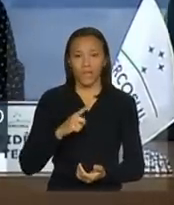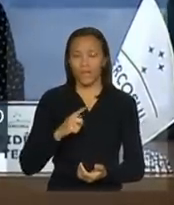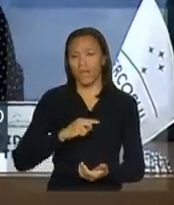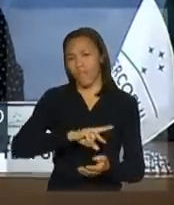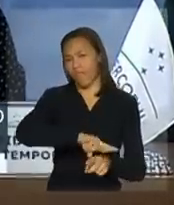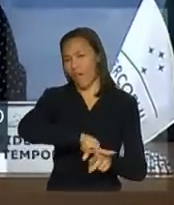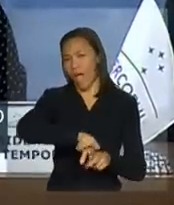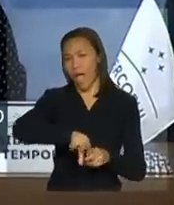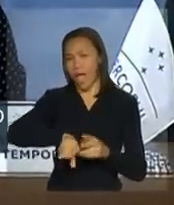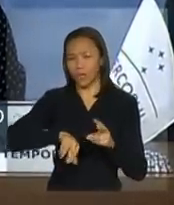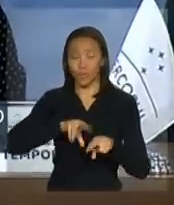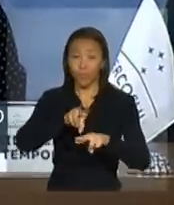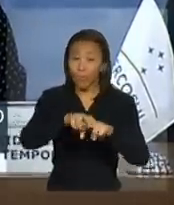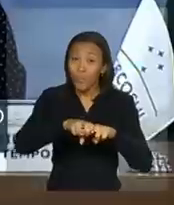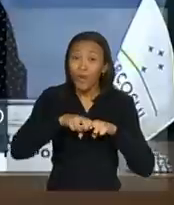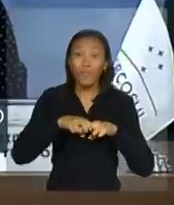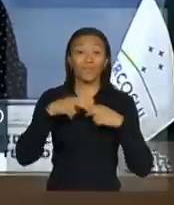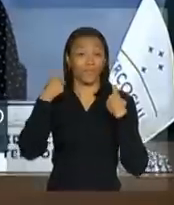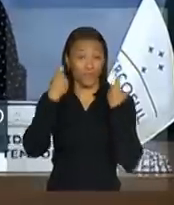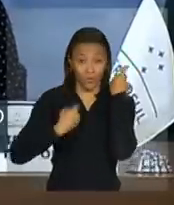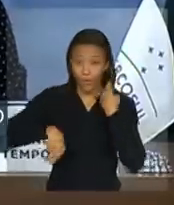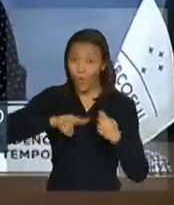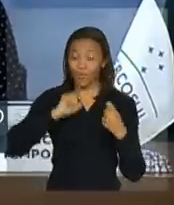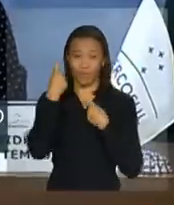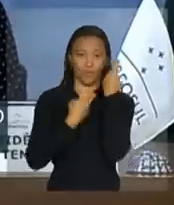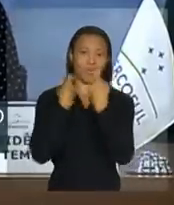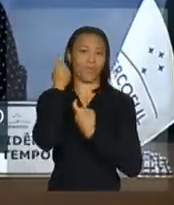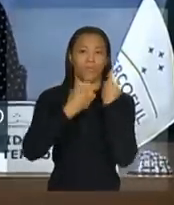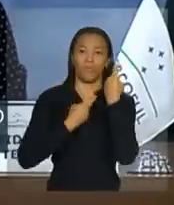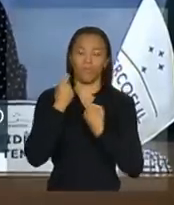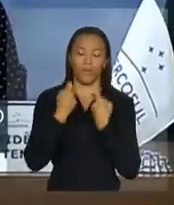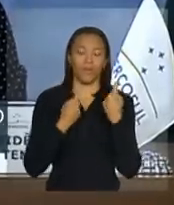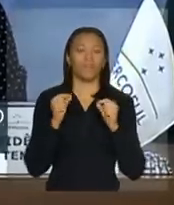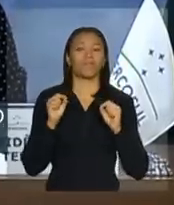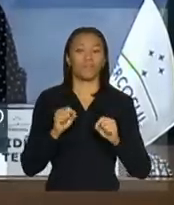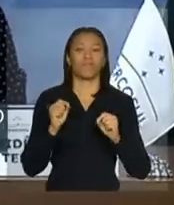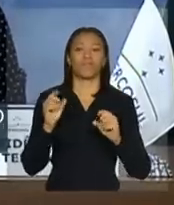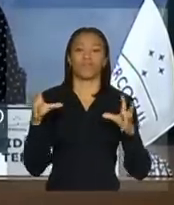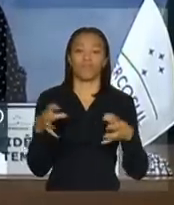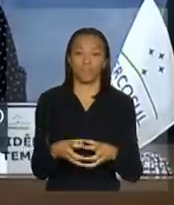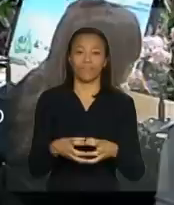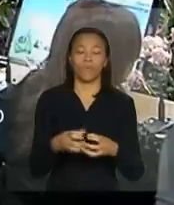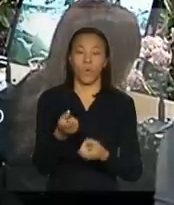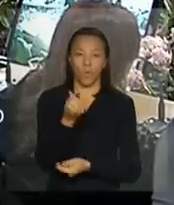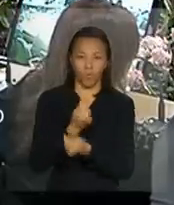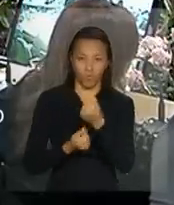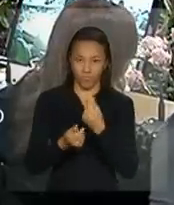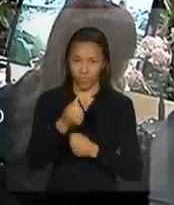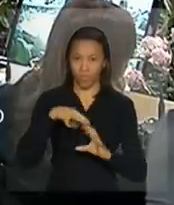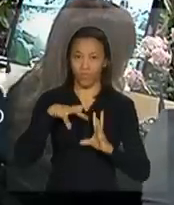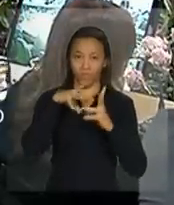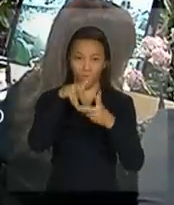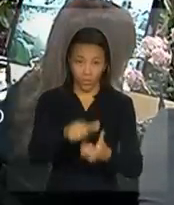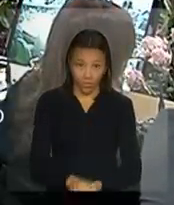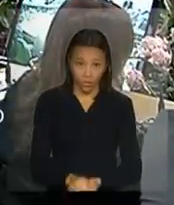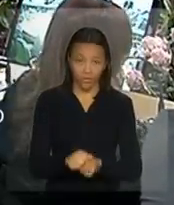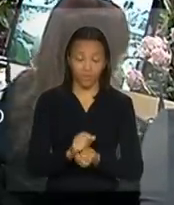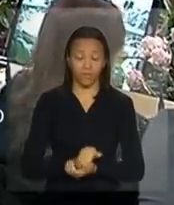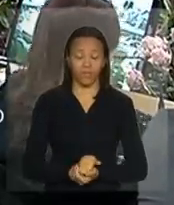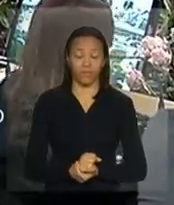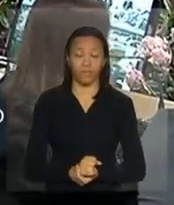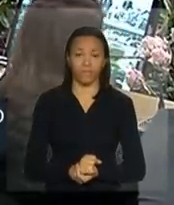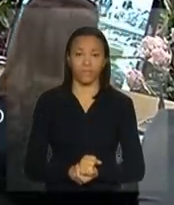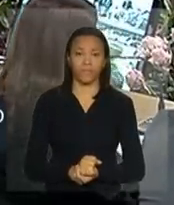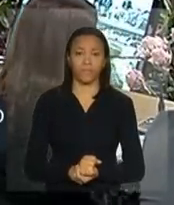que estejamos preocupados com a situação econômica internacional num quadro